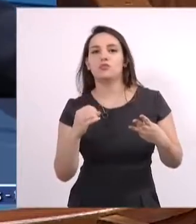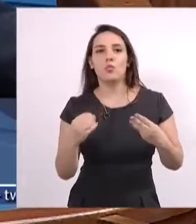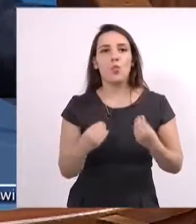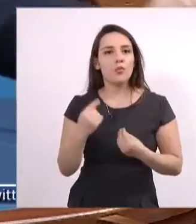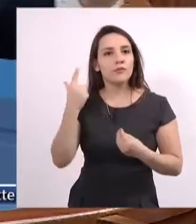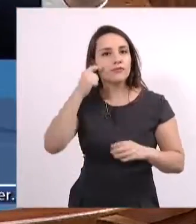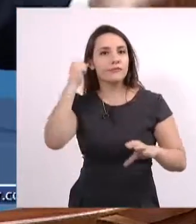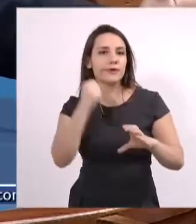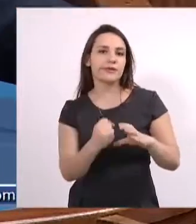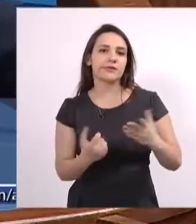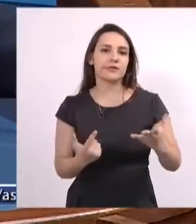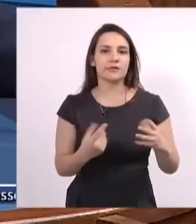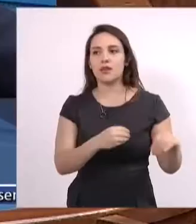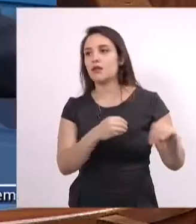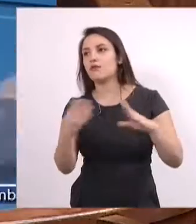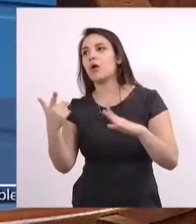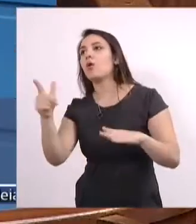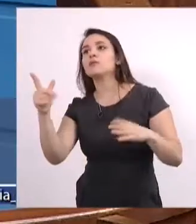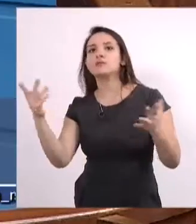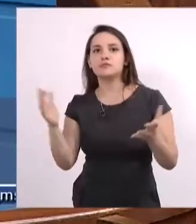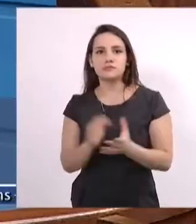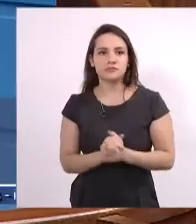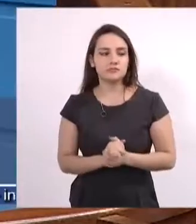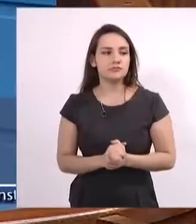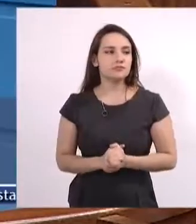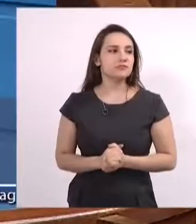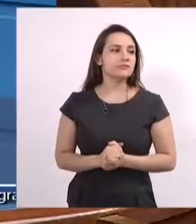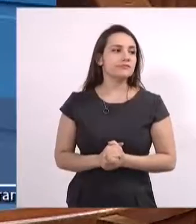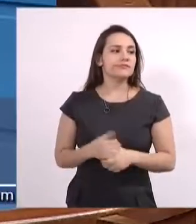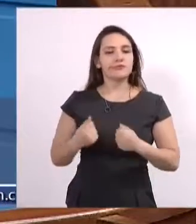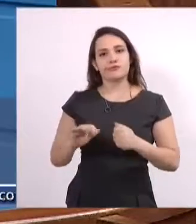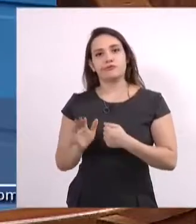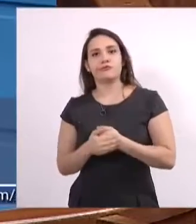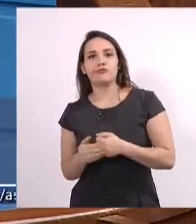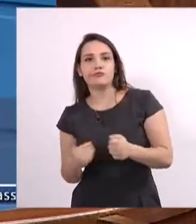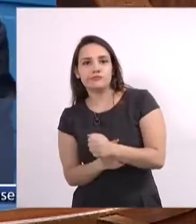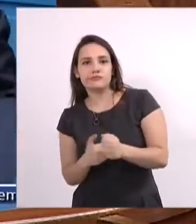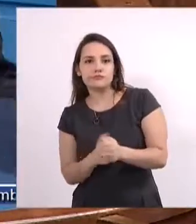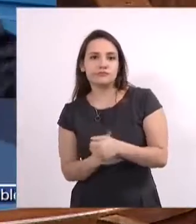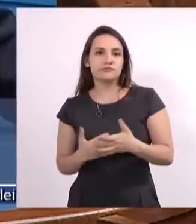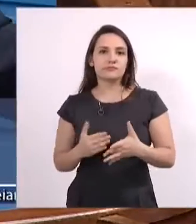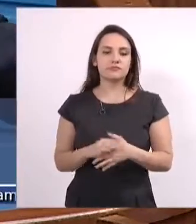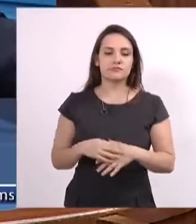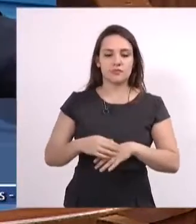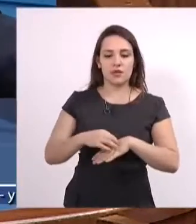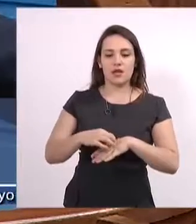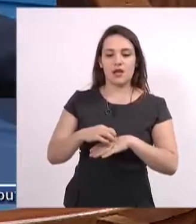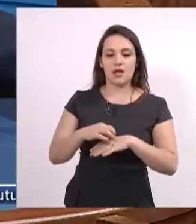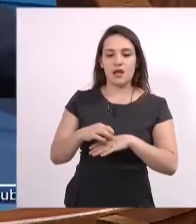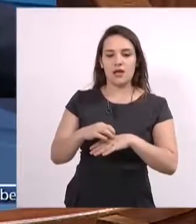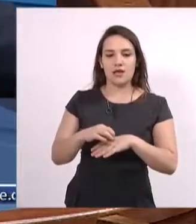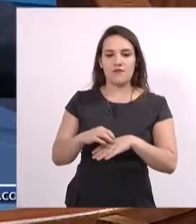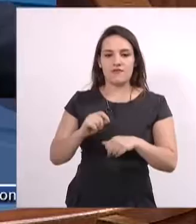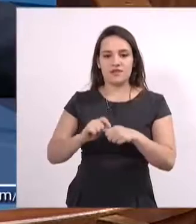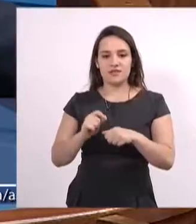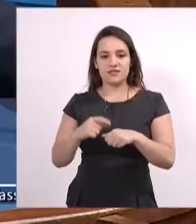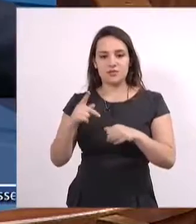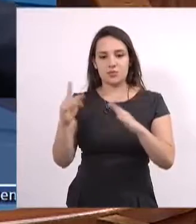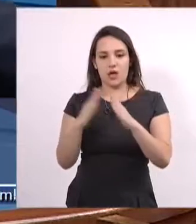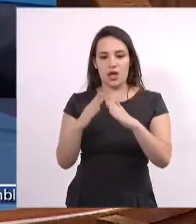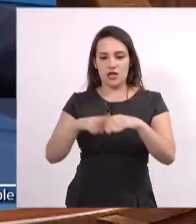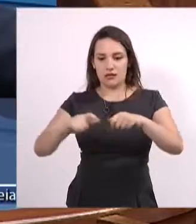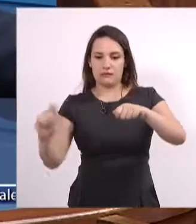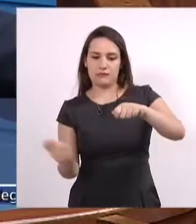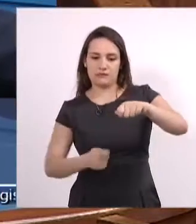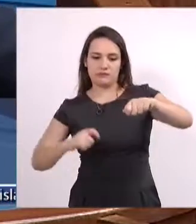conseguir escala num frigorífico? Você tem que vender clandestinamente, ou carnear na sua propriedade,